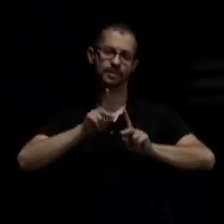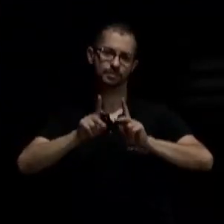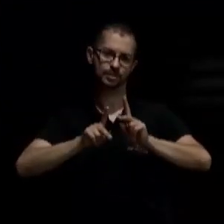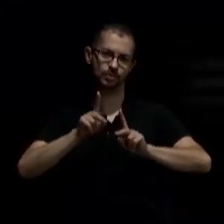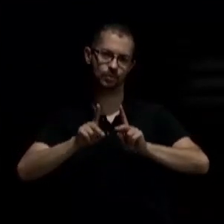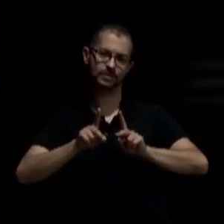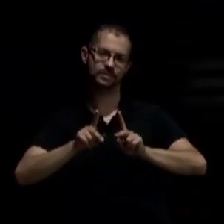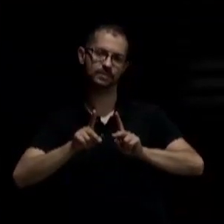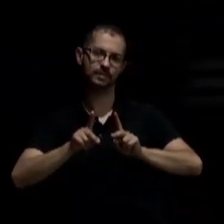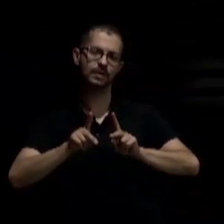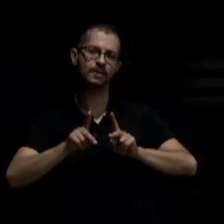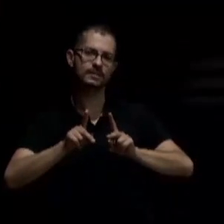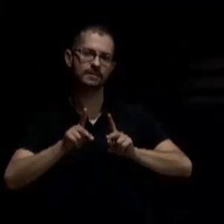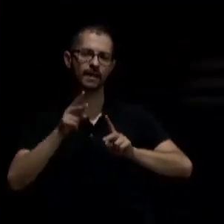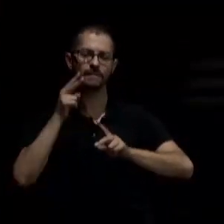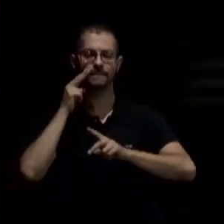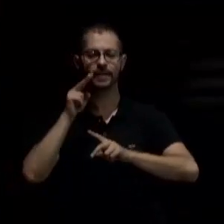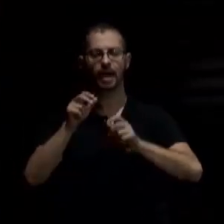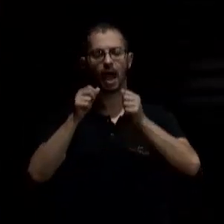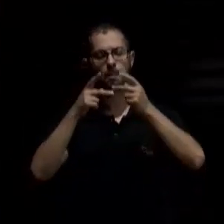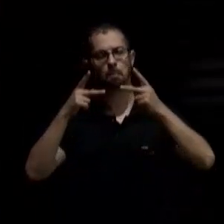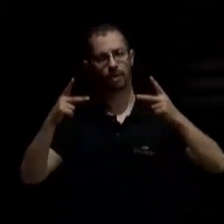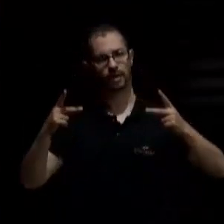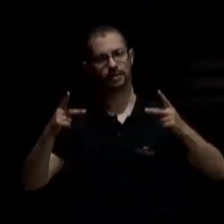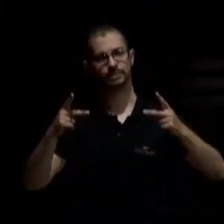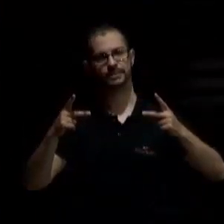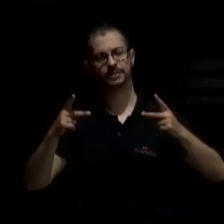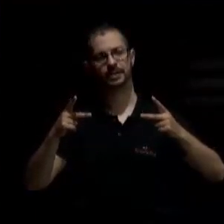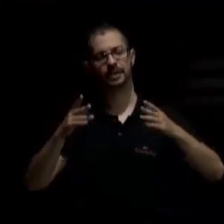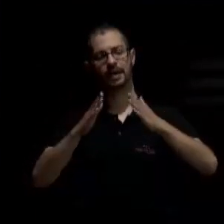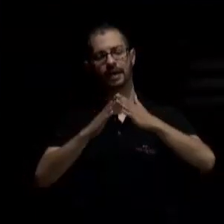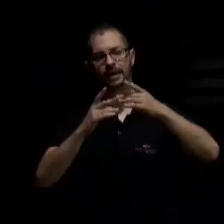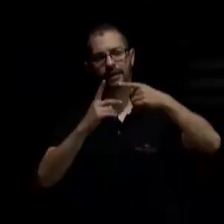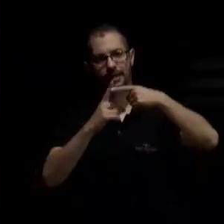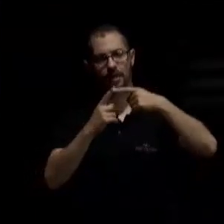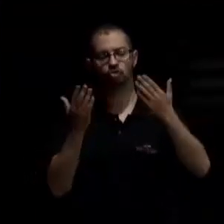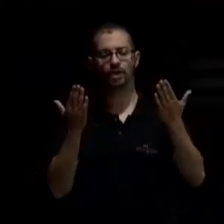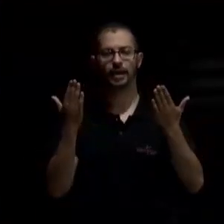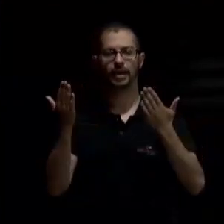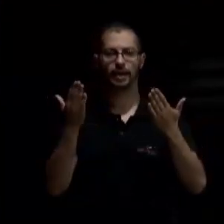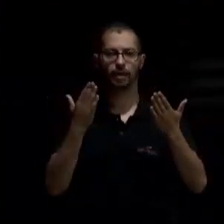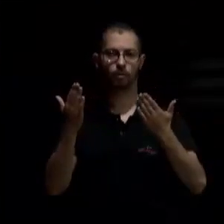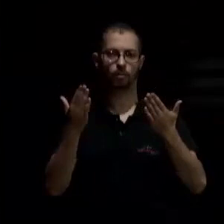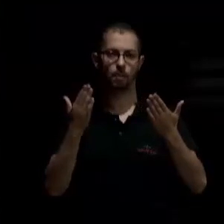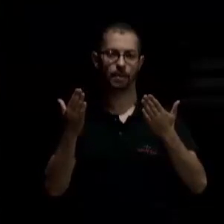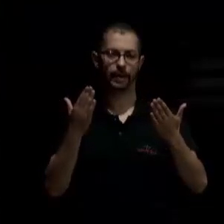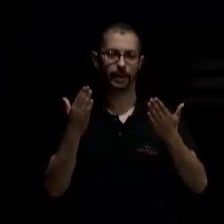vai para Apocalipse, lá no livro de Apocalipse, a igreja é comparada a um candelabro.